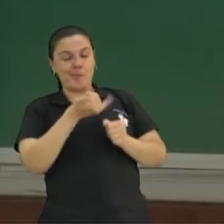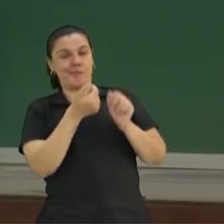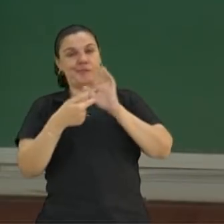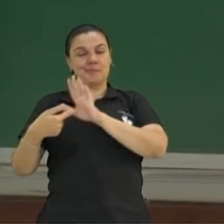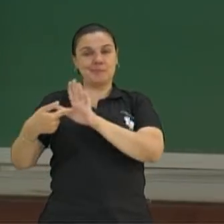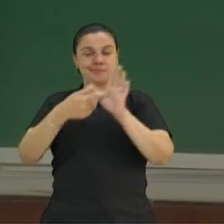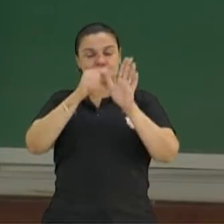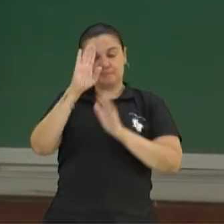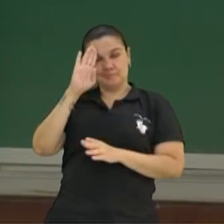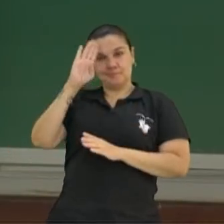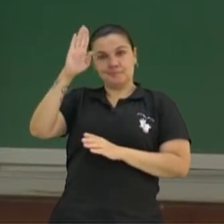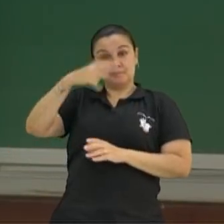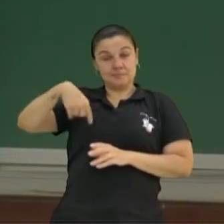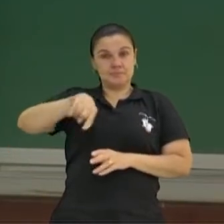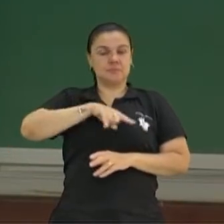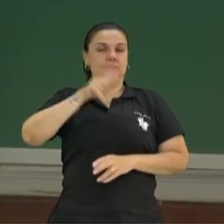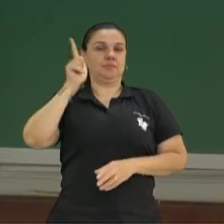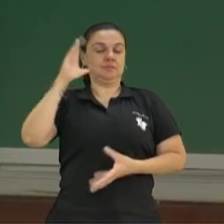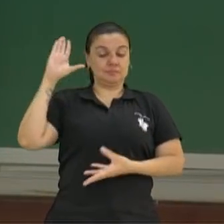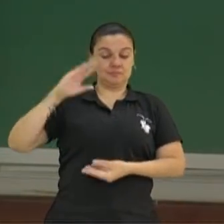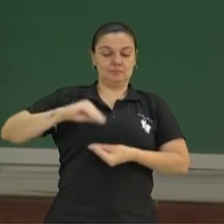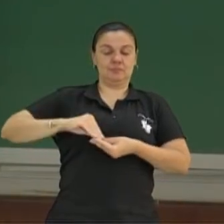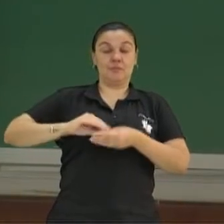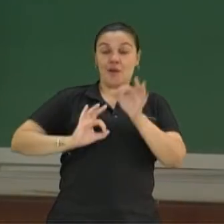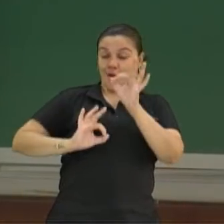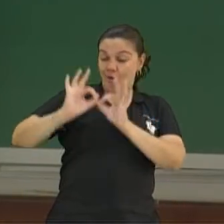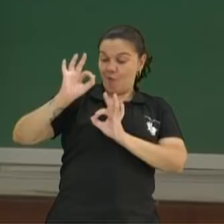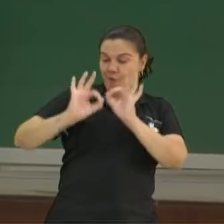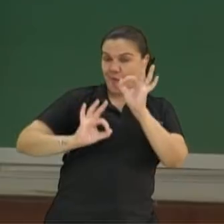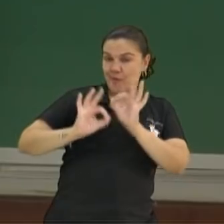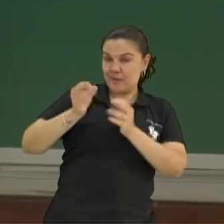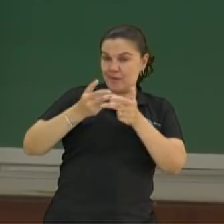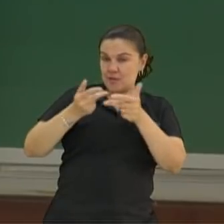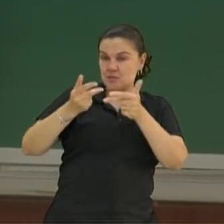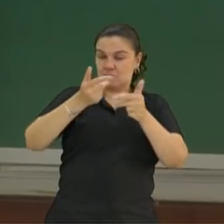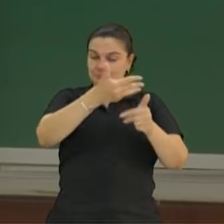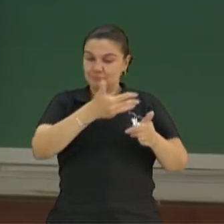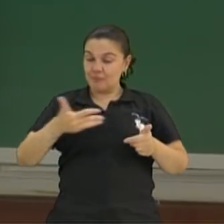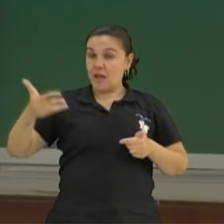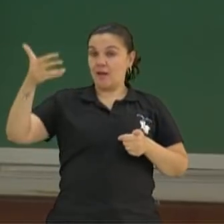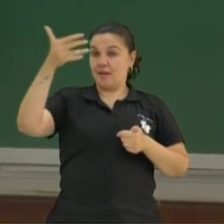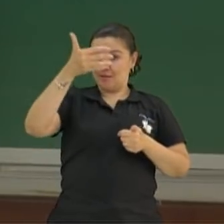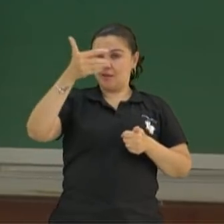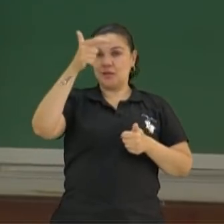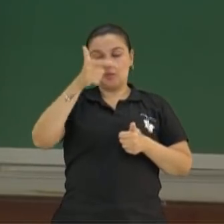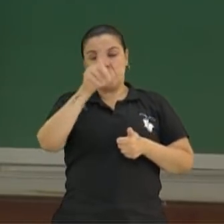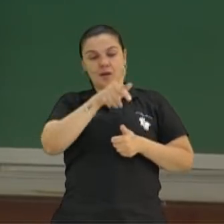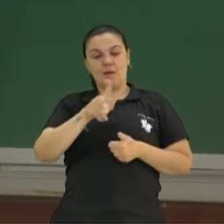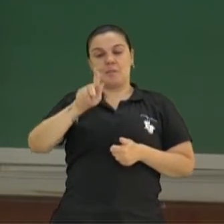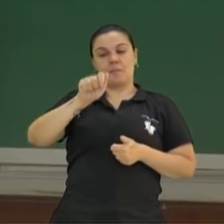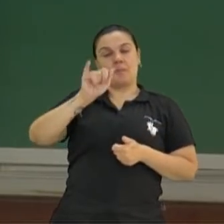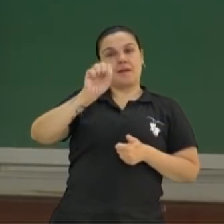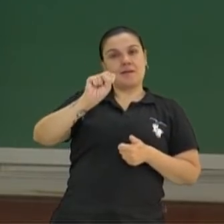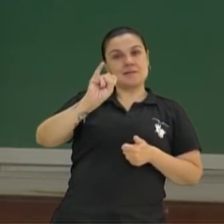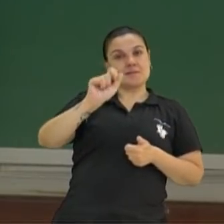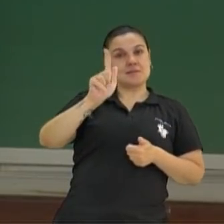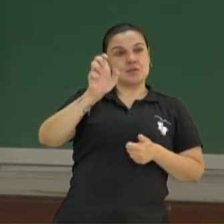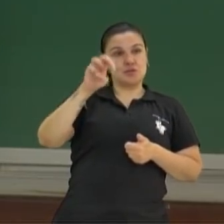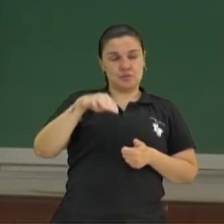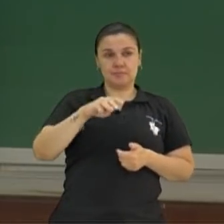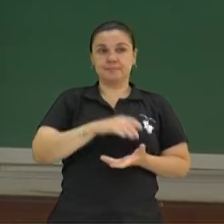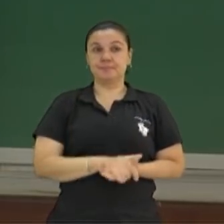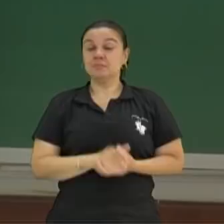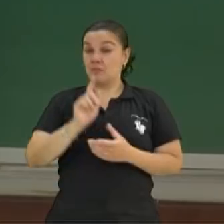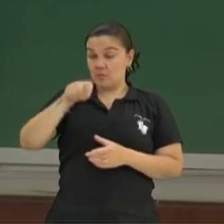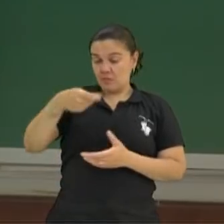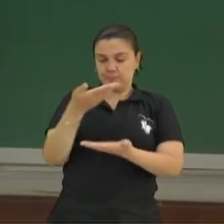são fundamentais para que possamos construir imagens das paisagens dos lugares que estarão sendo estudados. Quando a gente